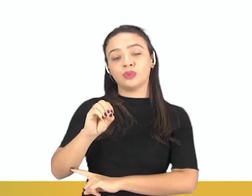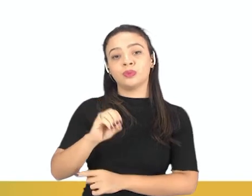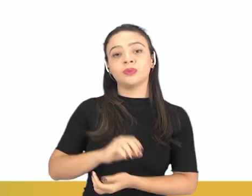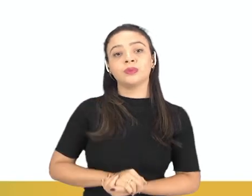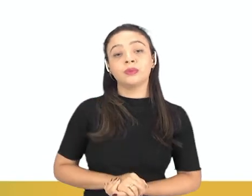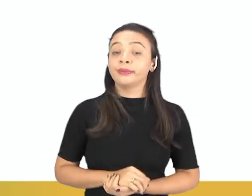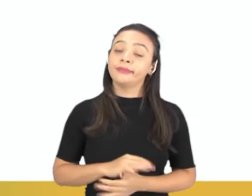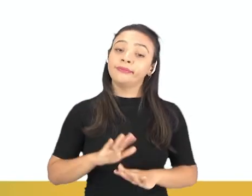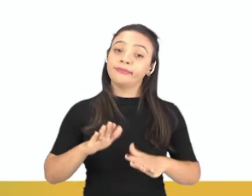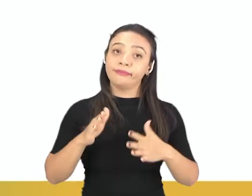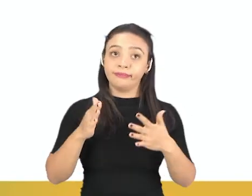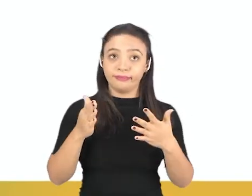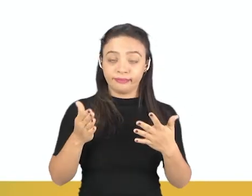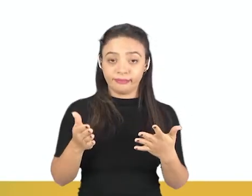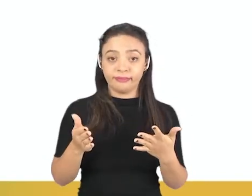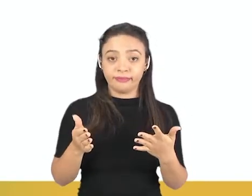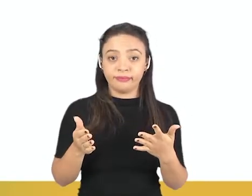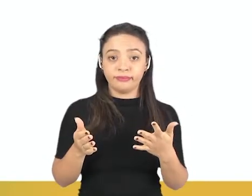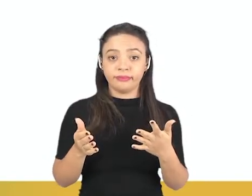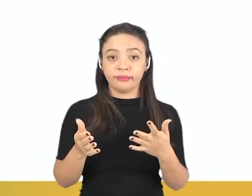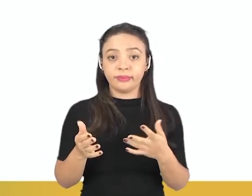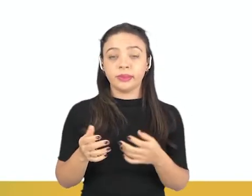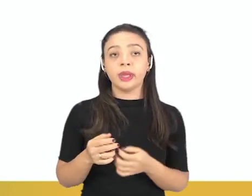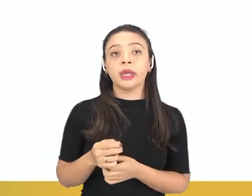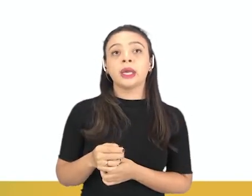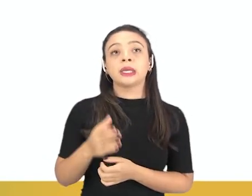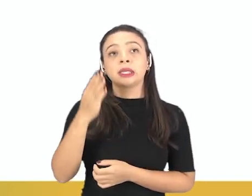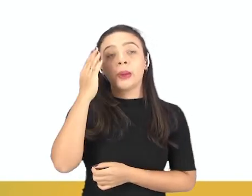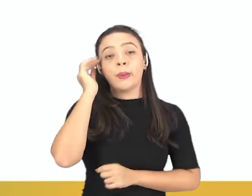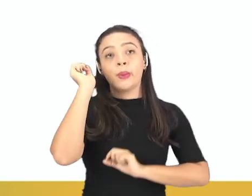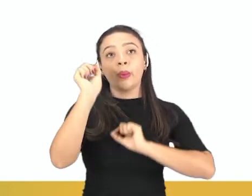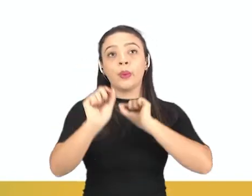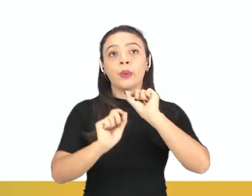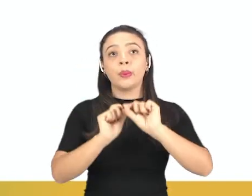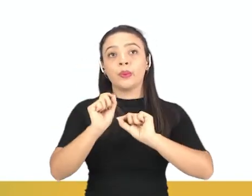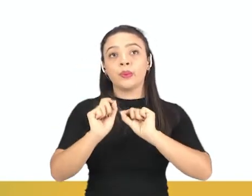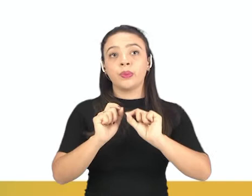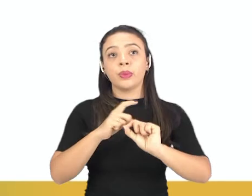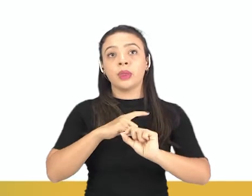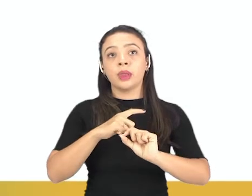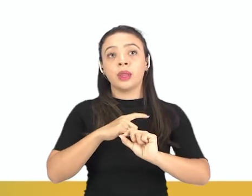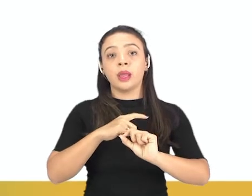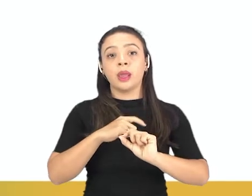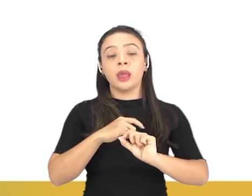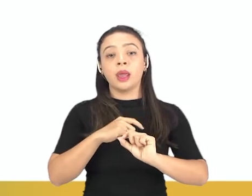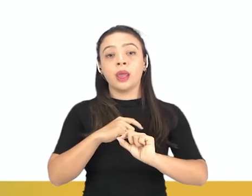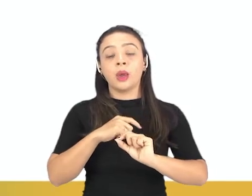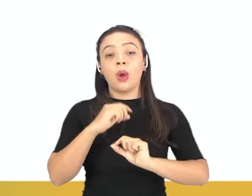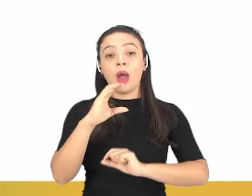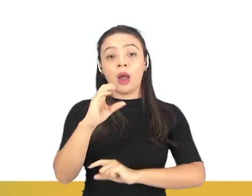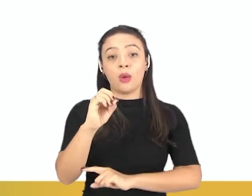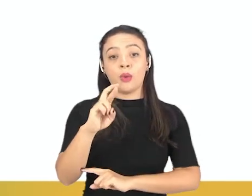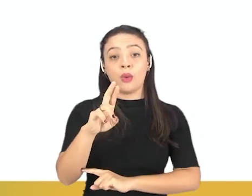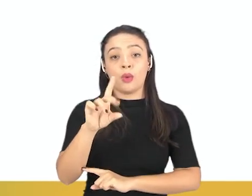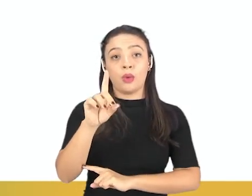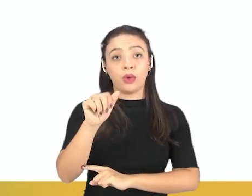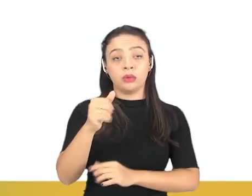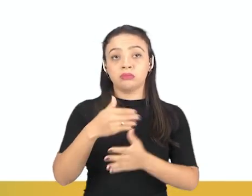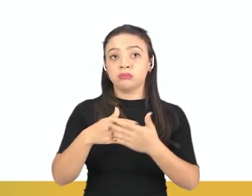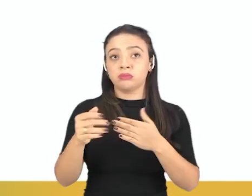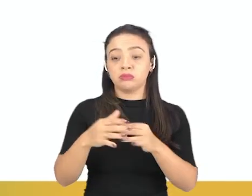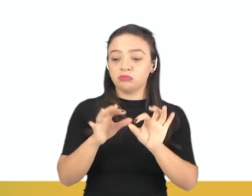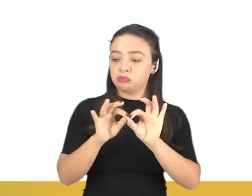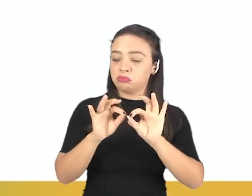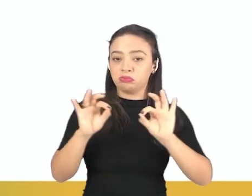e portanto os segmentos notáveis de uma circunferência ação nós vimos que nós temos as cordas que são quaisquer